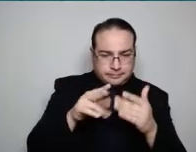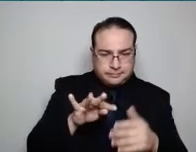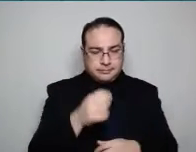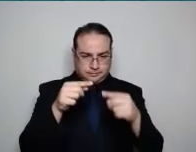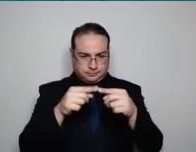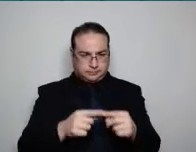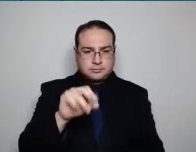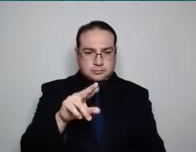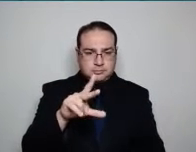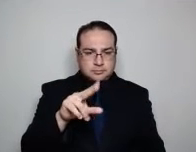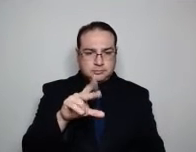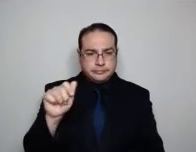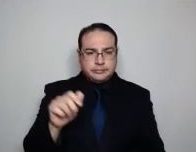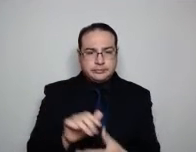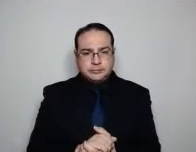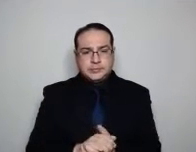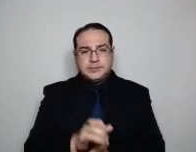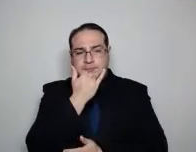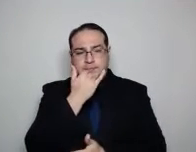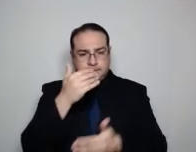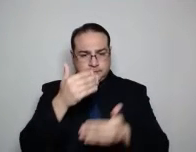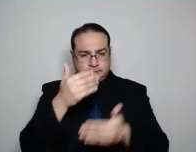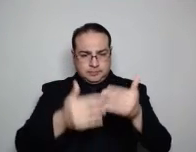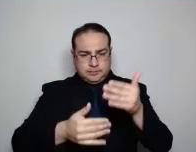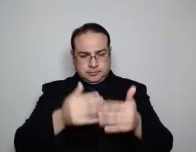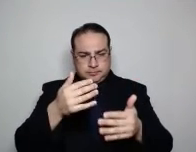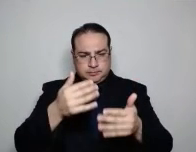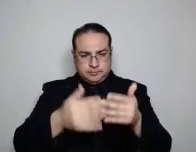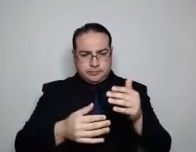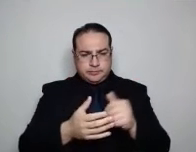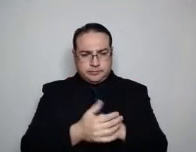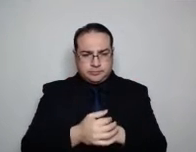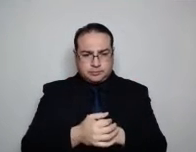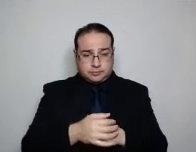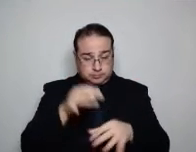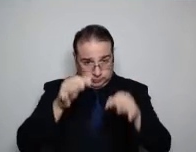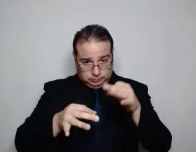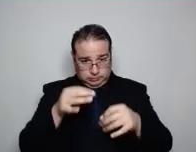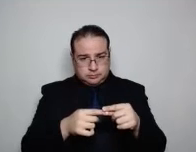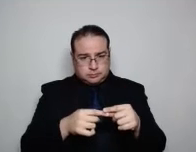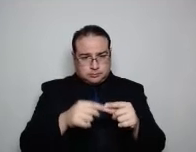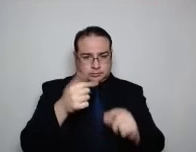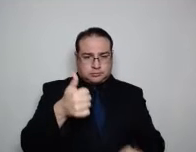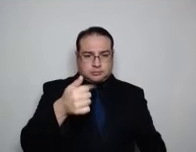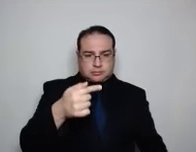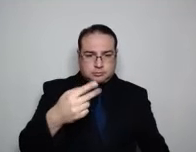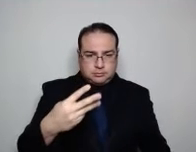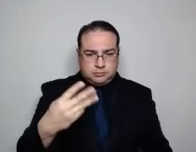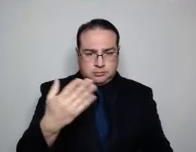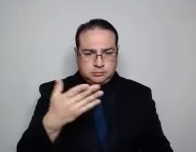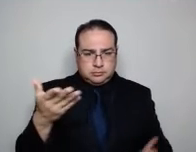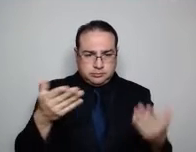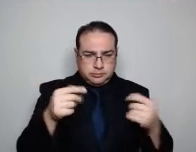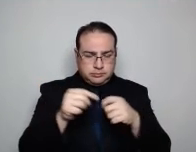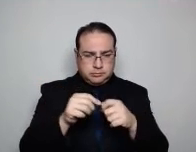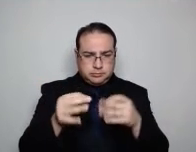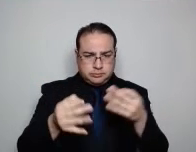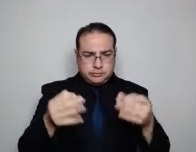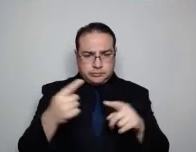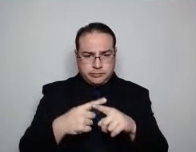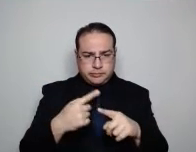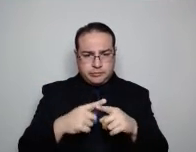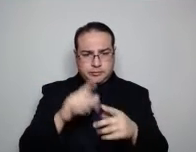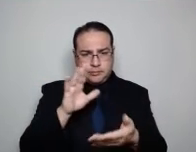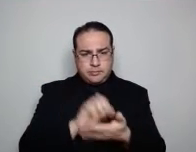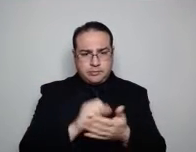intervenção. O julgamento do 173 vai ser feito hoje? Eu estou inscrito para a sustentação oral. Eu estou